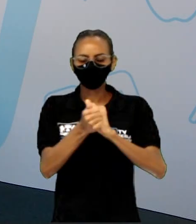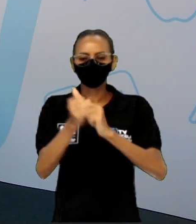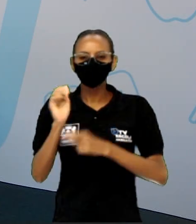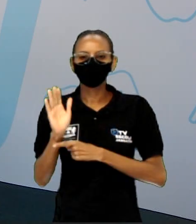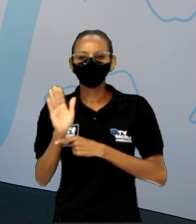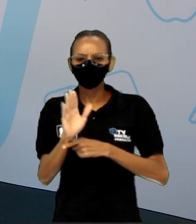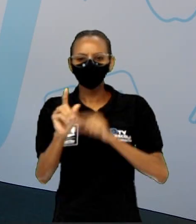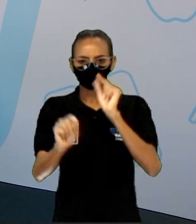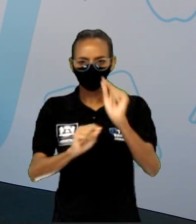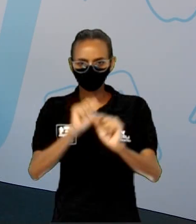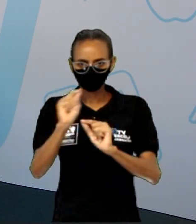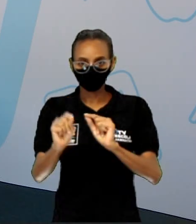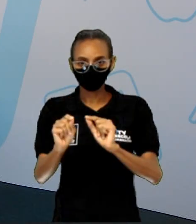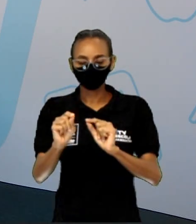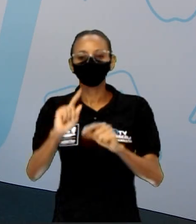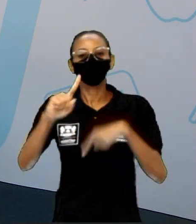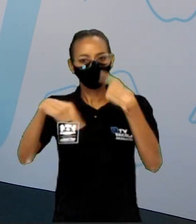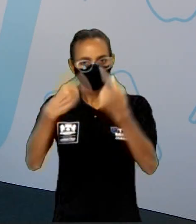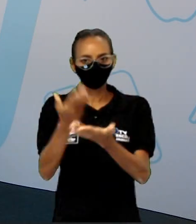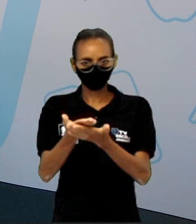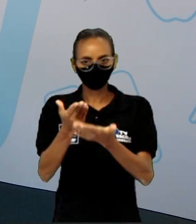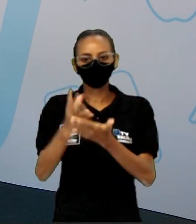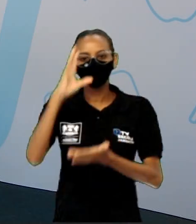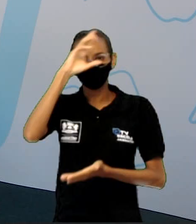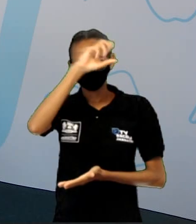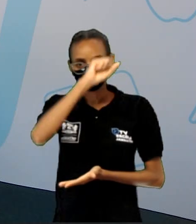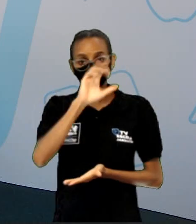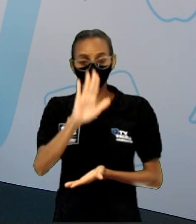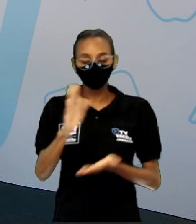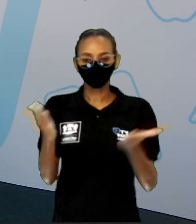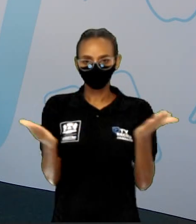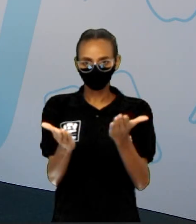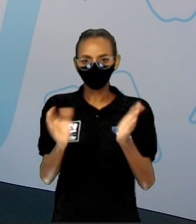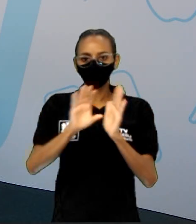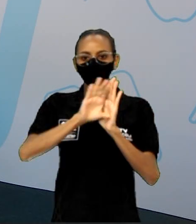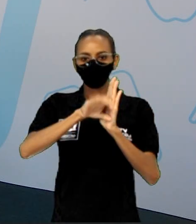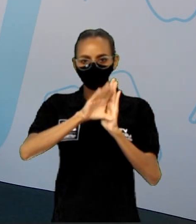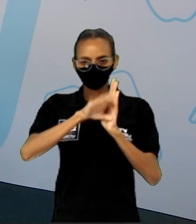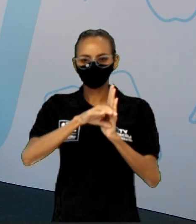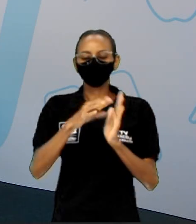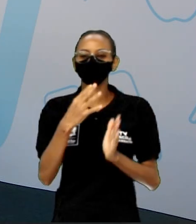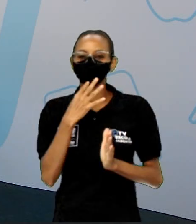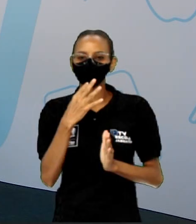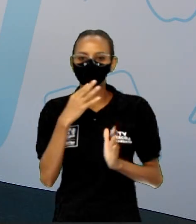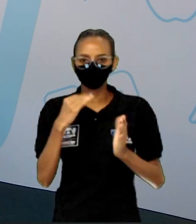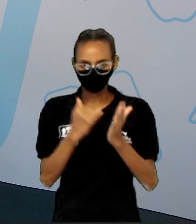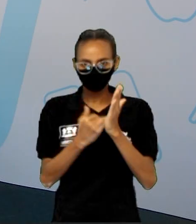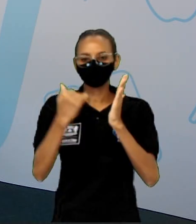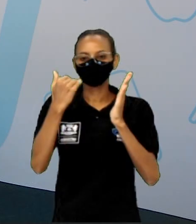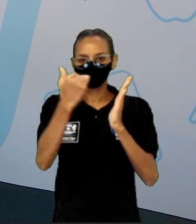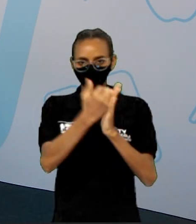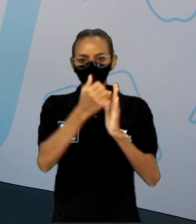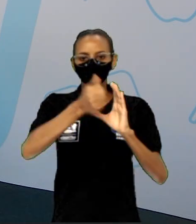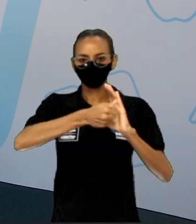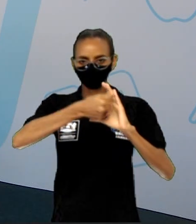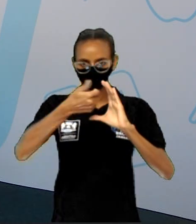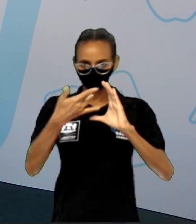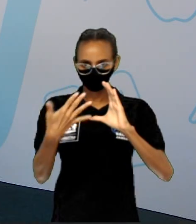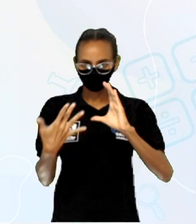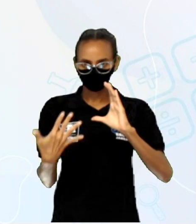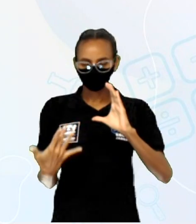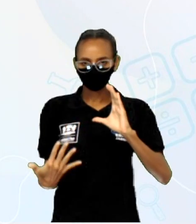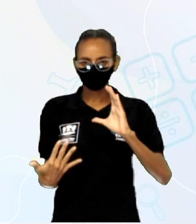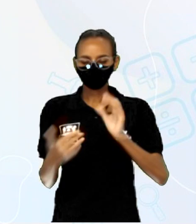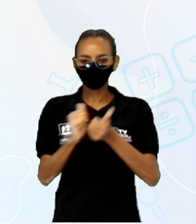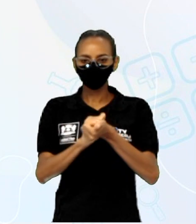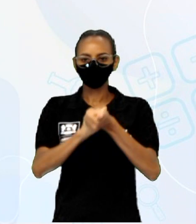na próxima aula. Na aula de hoje, vamos conceituar. Vamos conhecer um pouquinho dessas características. Nós temos um